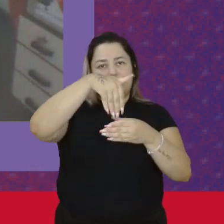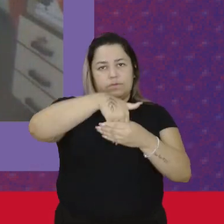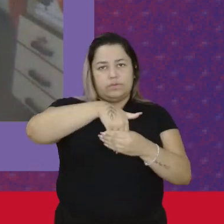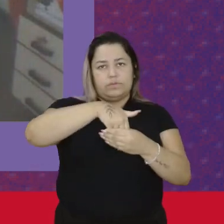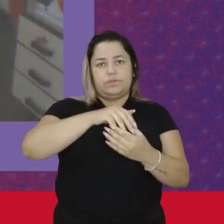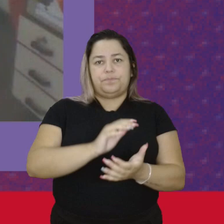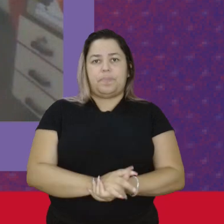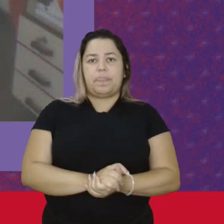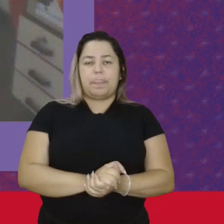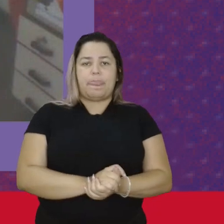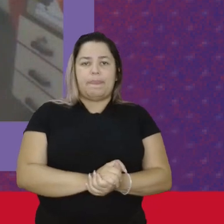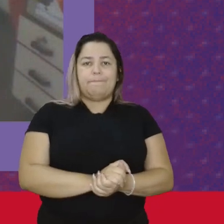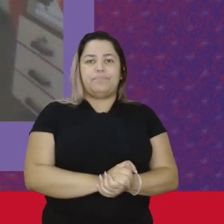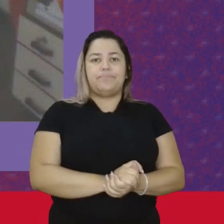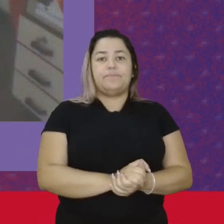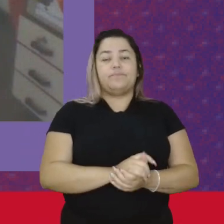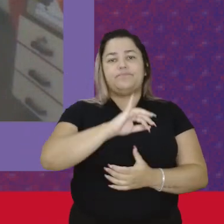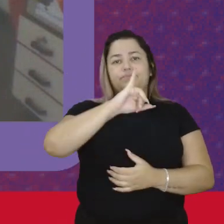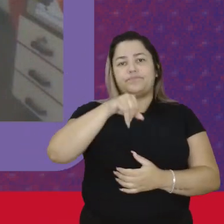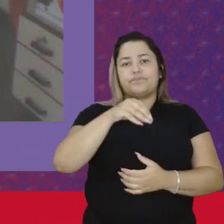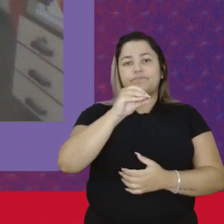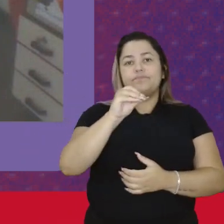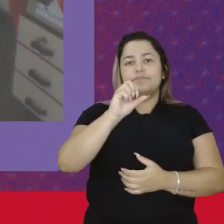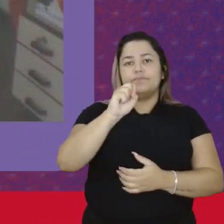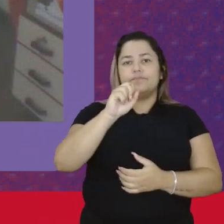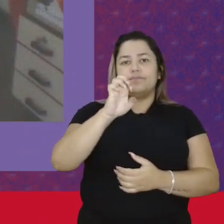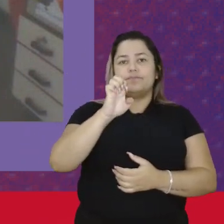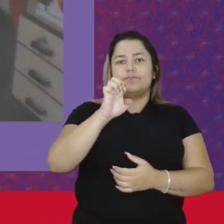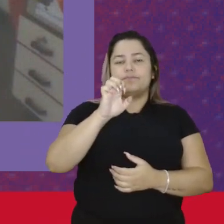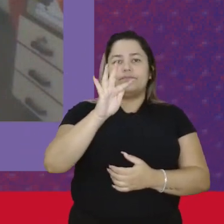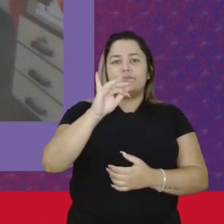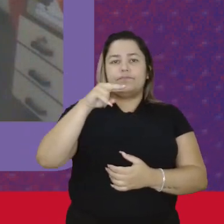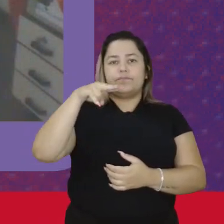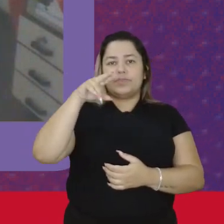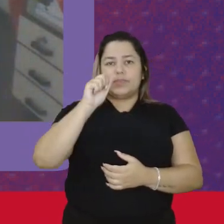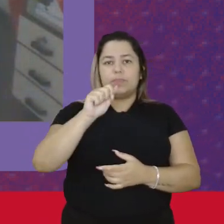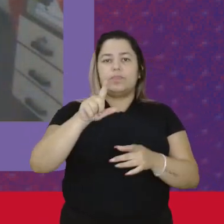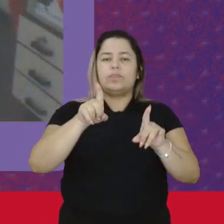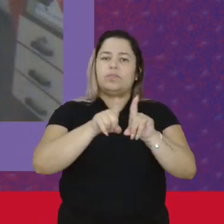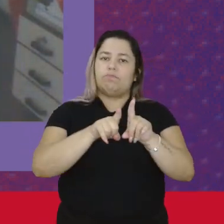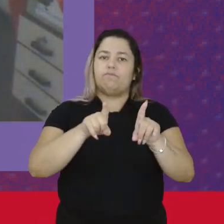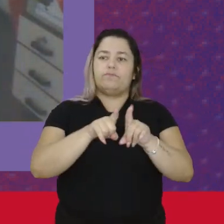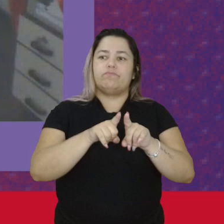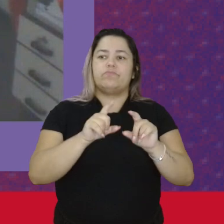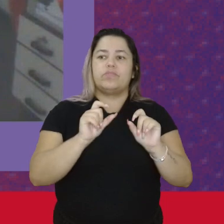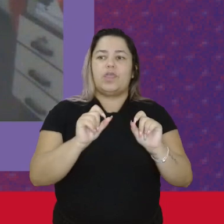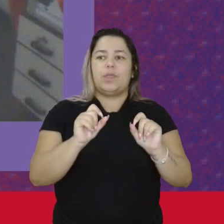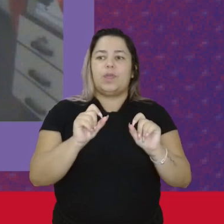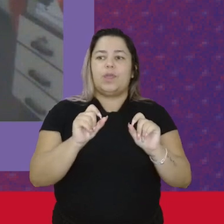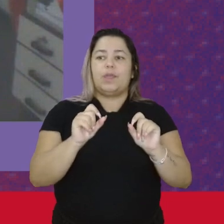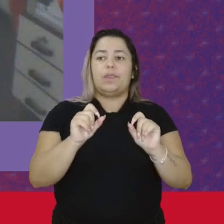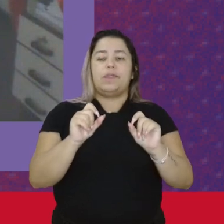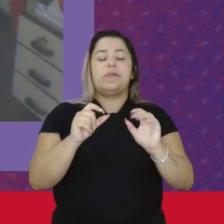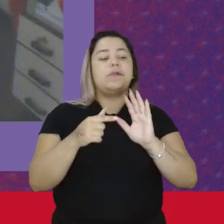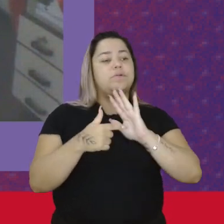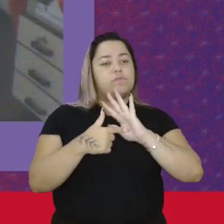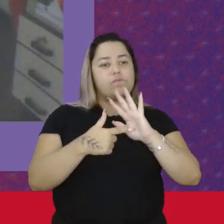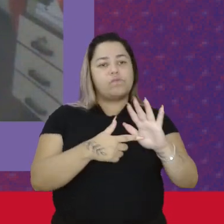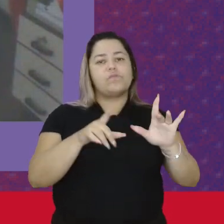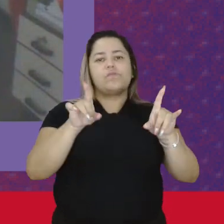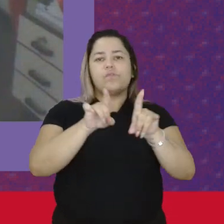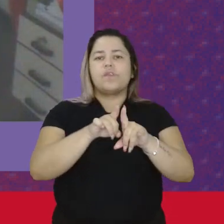Né? Aquela Josefina, que é a famosa, que ela traz,